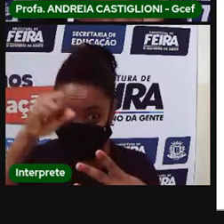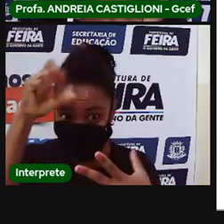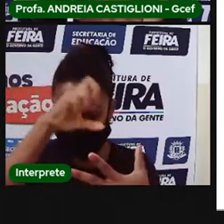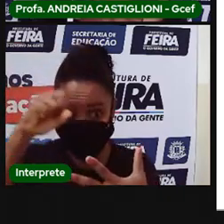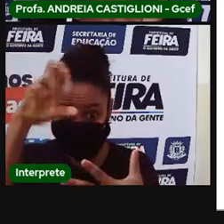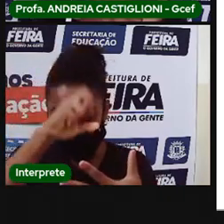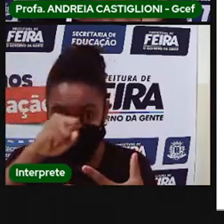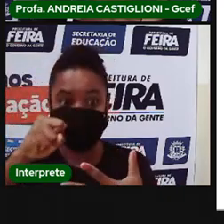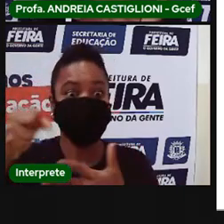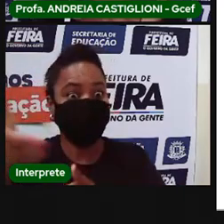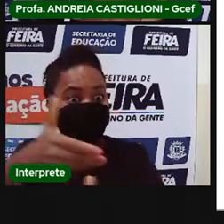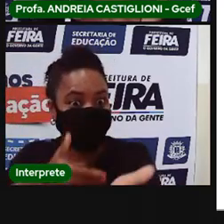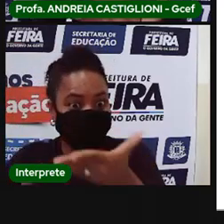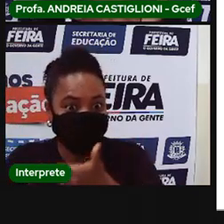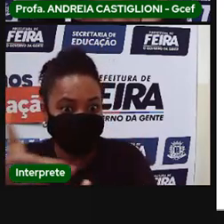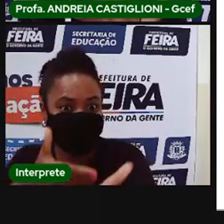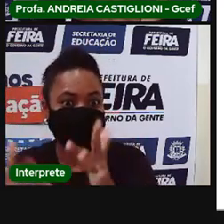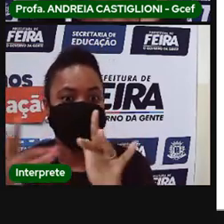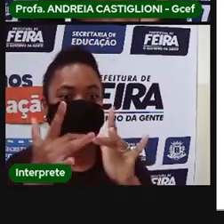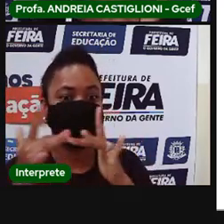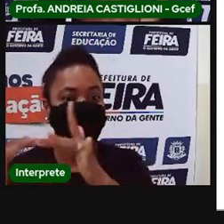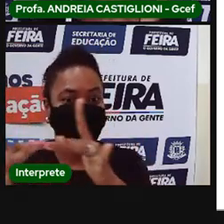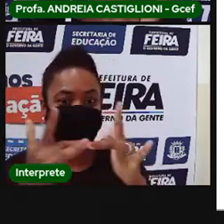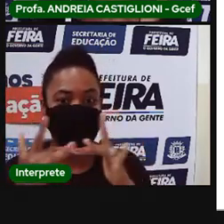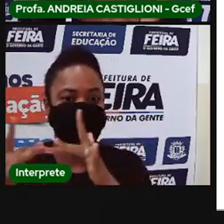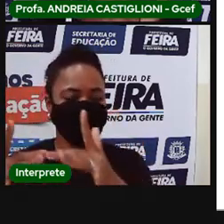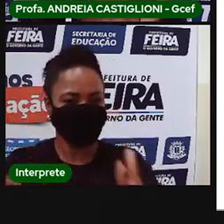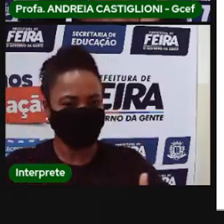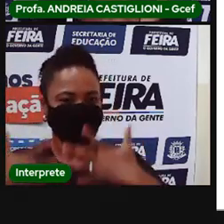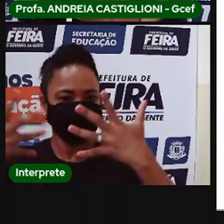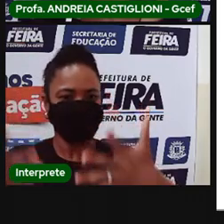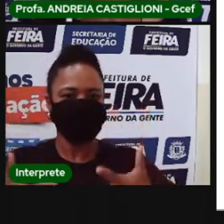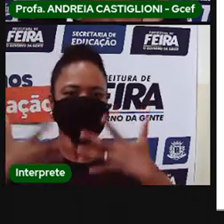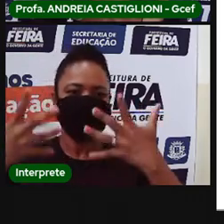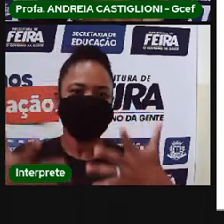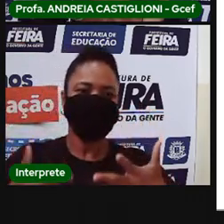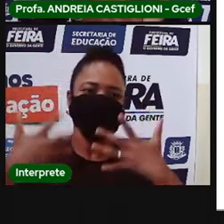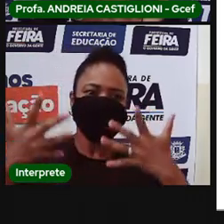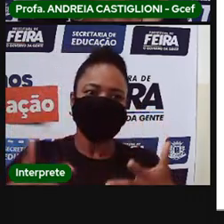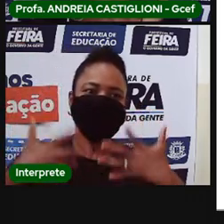aprendizado, engajamento, motivação,